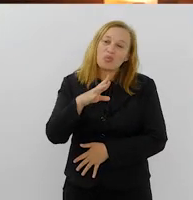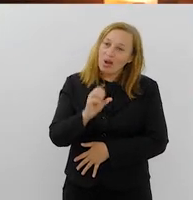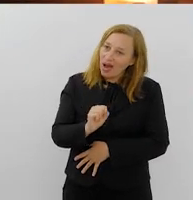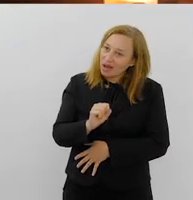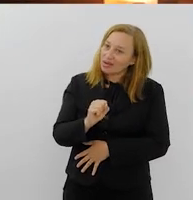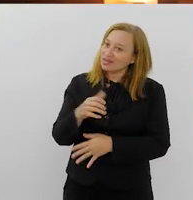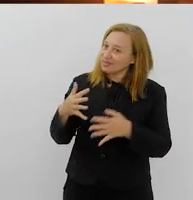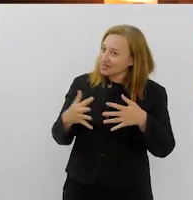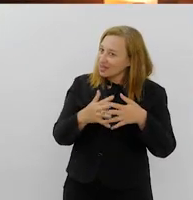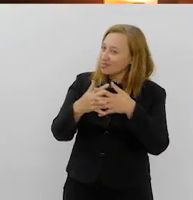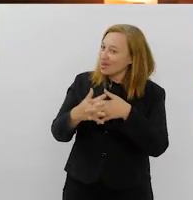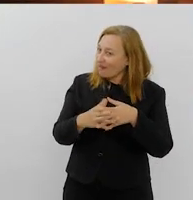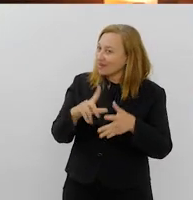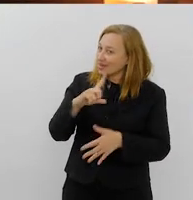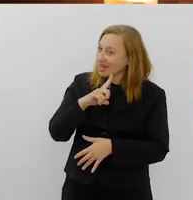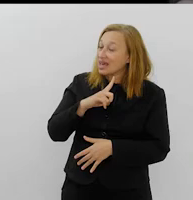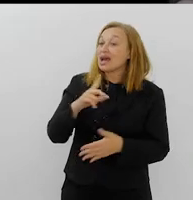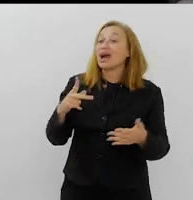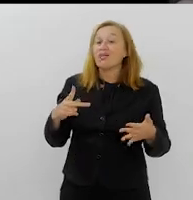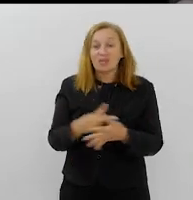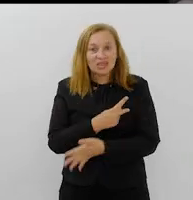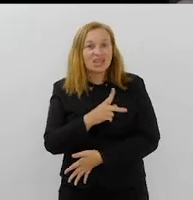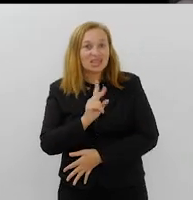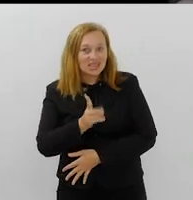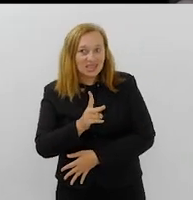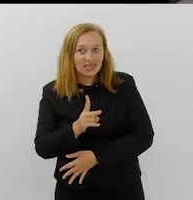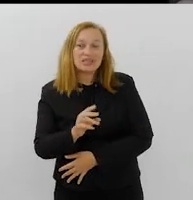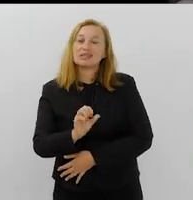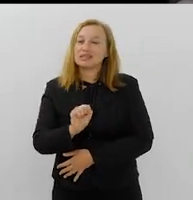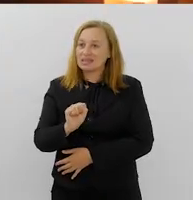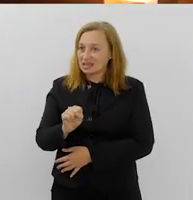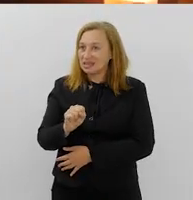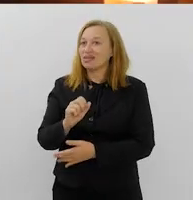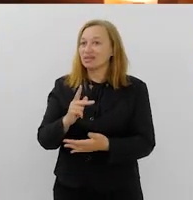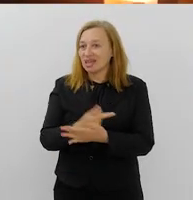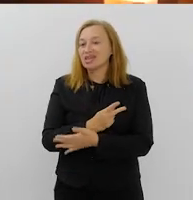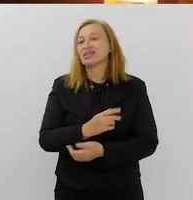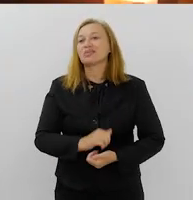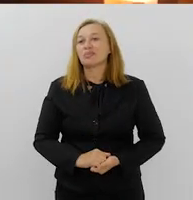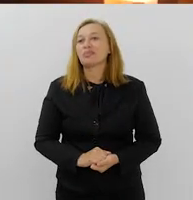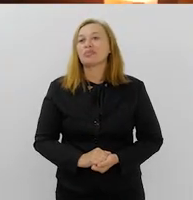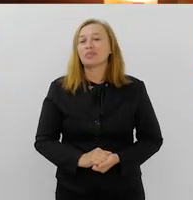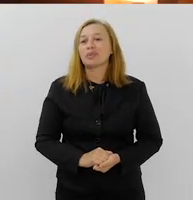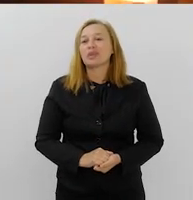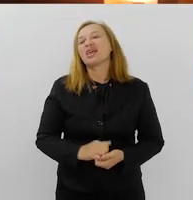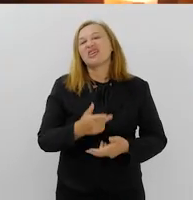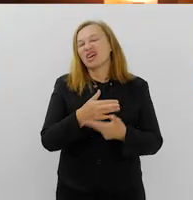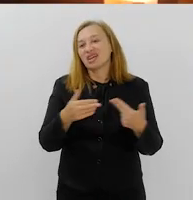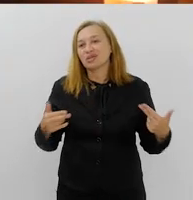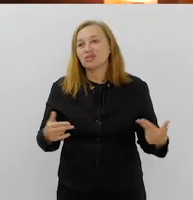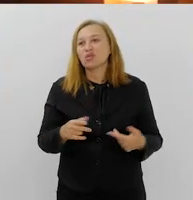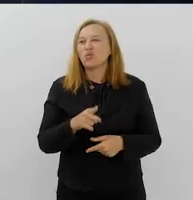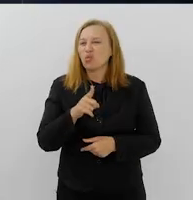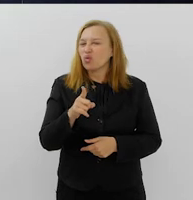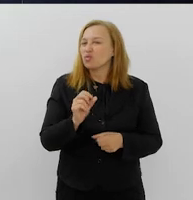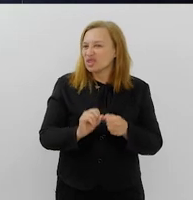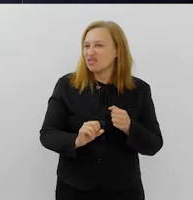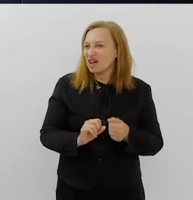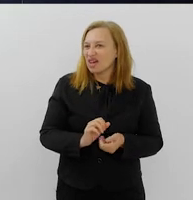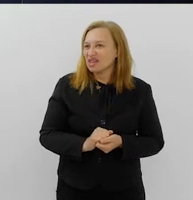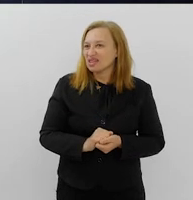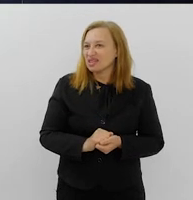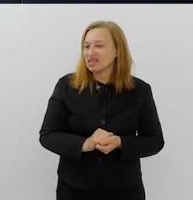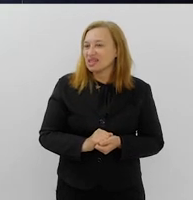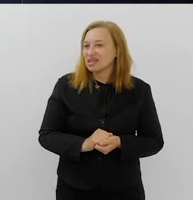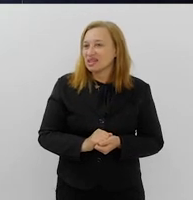que tem. Pode ligar para a gente. E aí isso acontece. Acontece bastante até. Muita coisa. Quando você faz